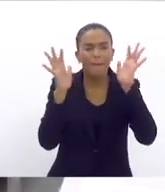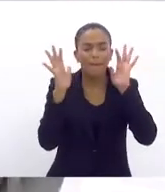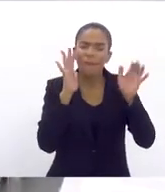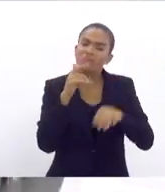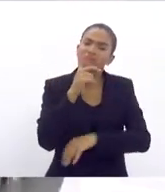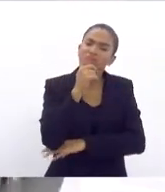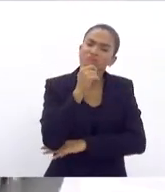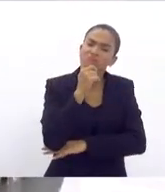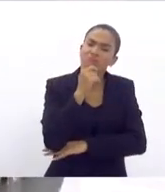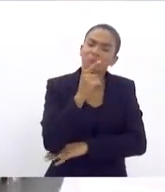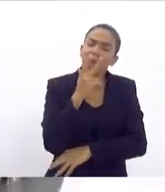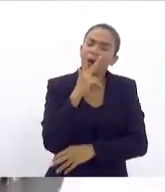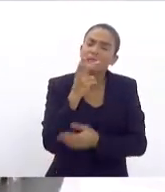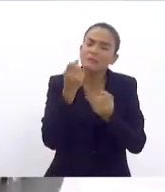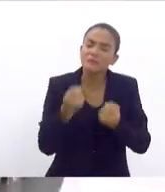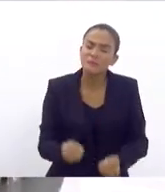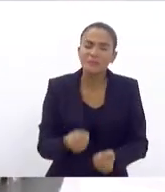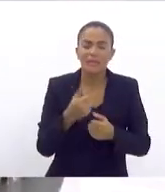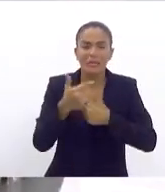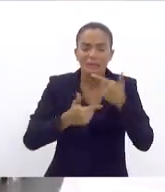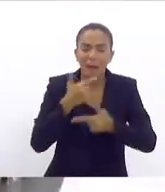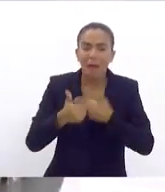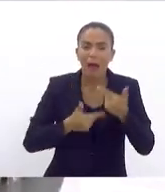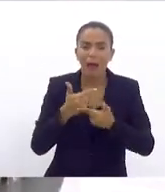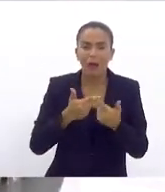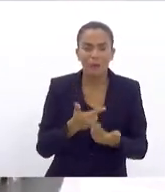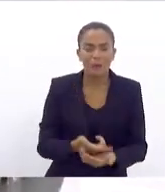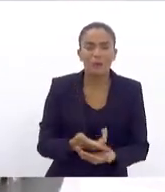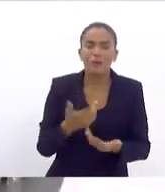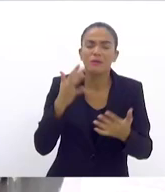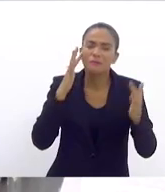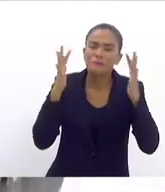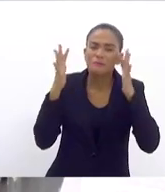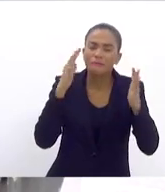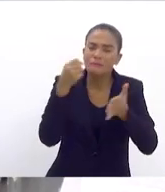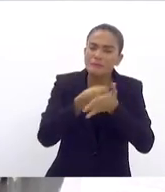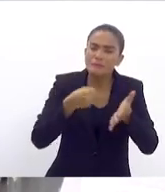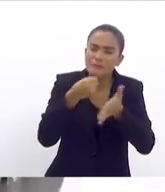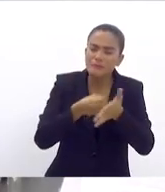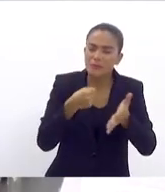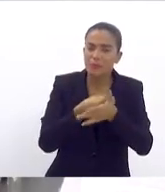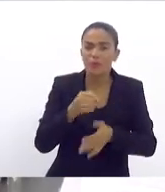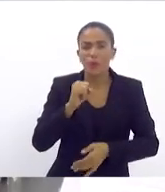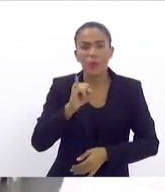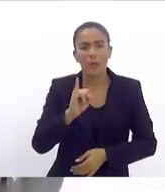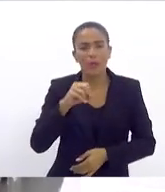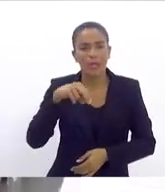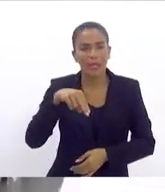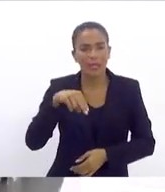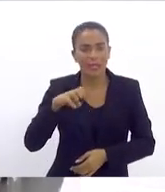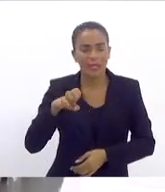com muita tarefa. Por exemplo, fiquei aqui pensando, já que o INEPAC